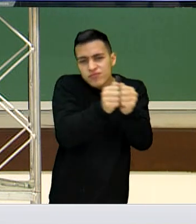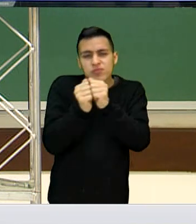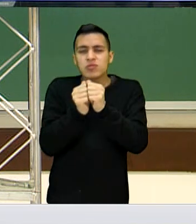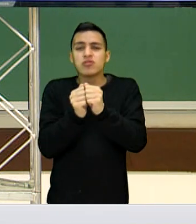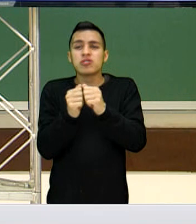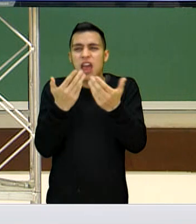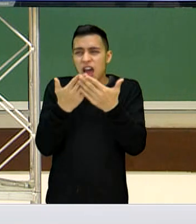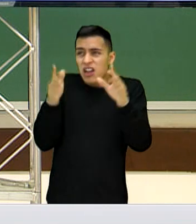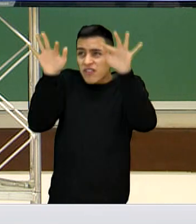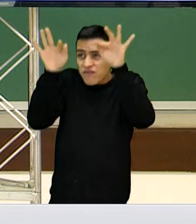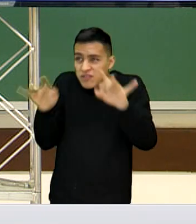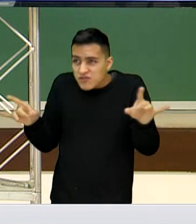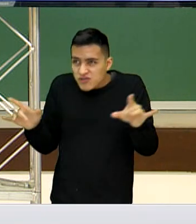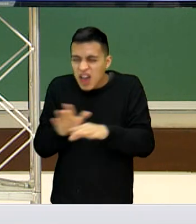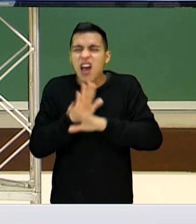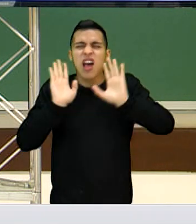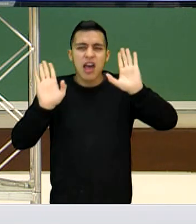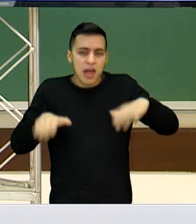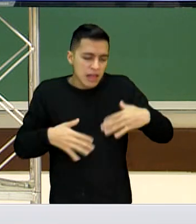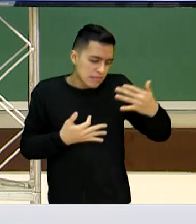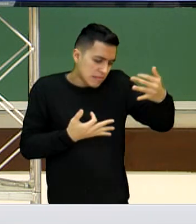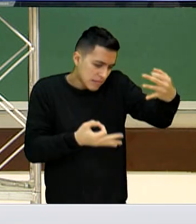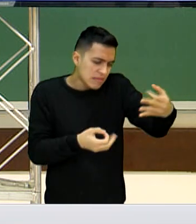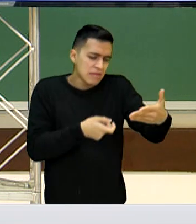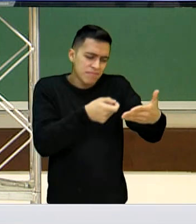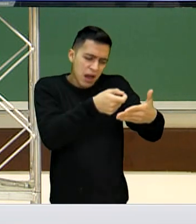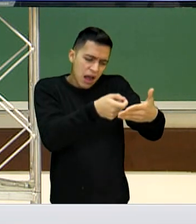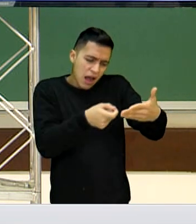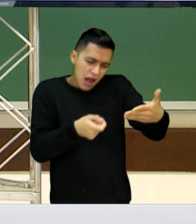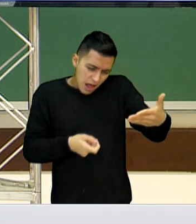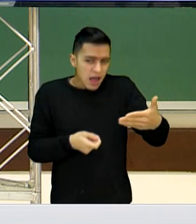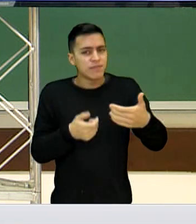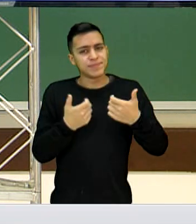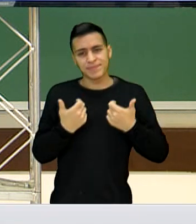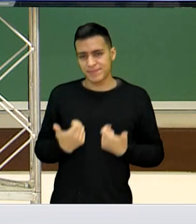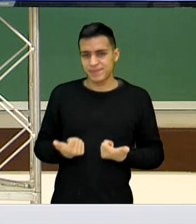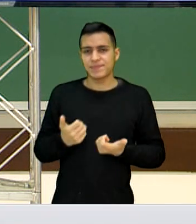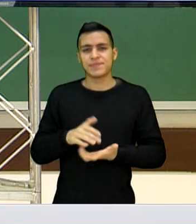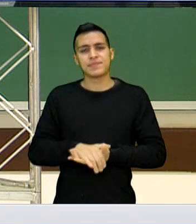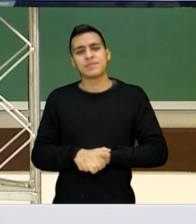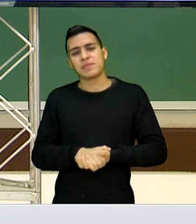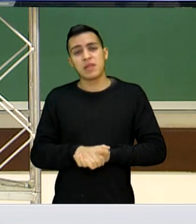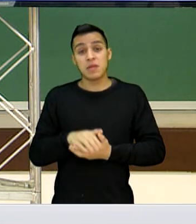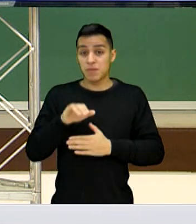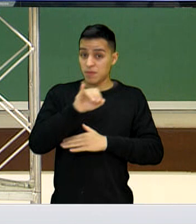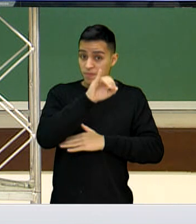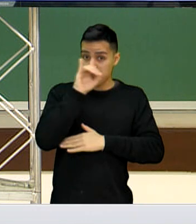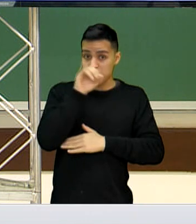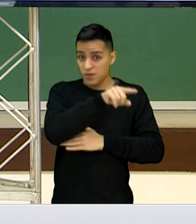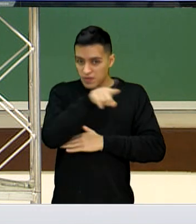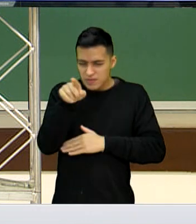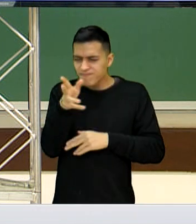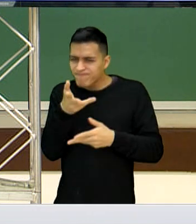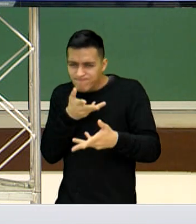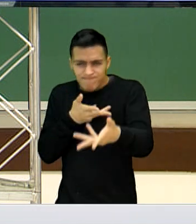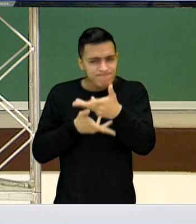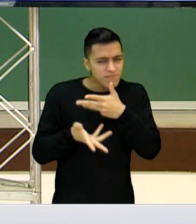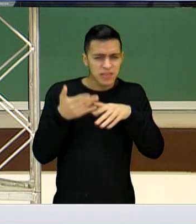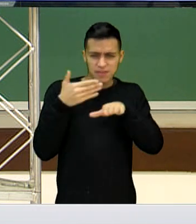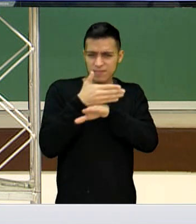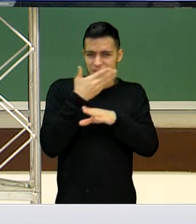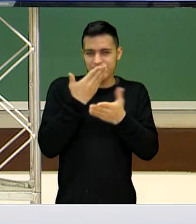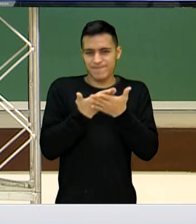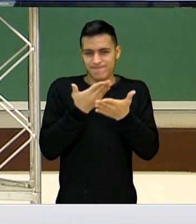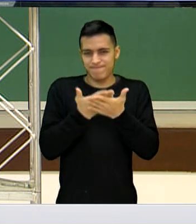aí depois da aula, com o tempo, você vai e faz bem bonitinho no seu caderno, tá bom? O importante é interagir, participar